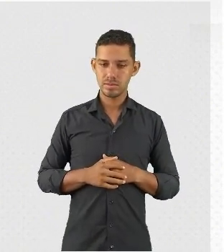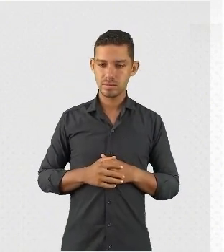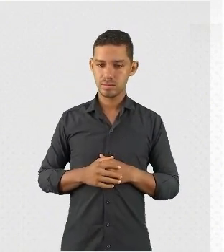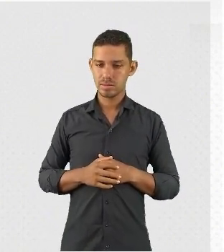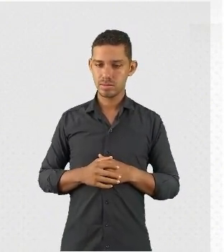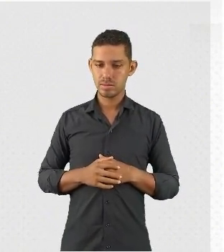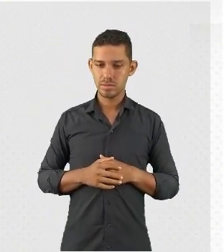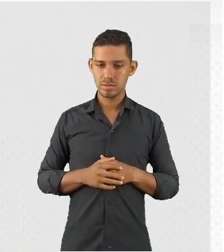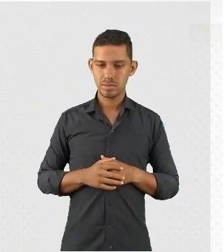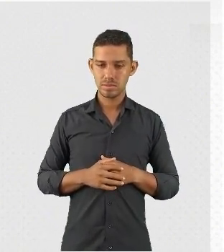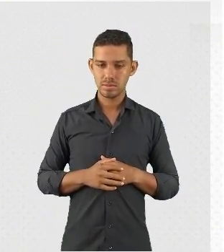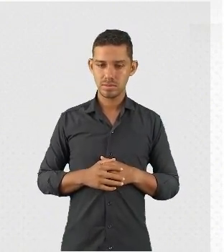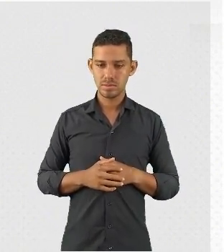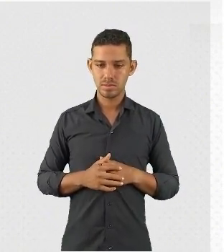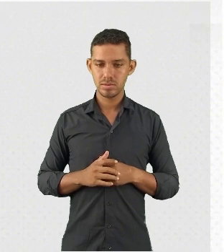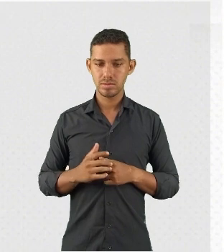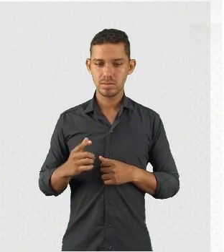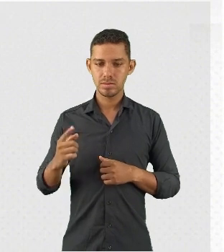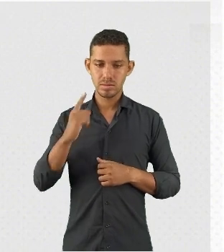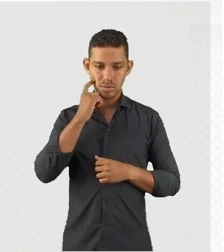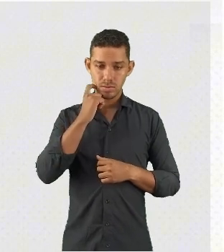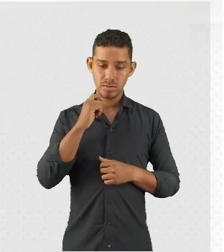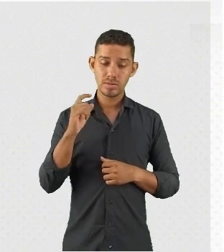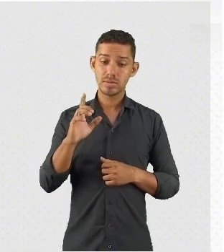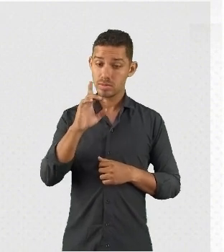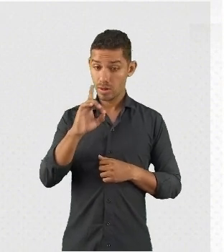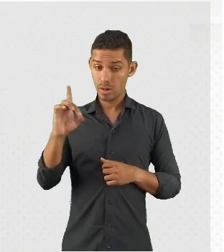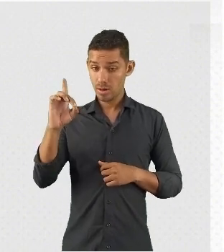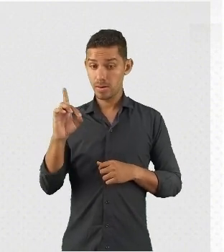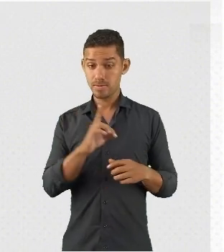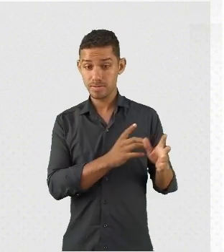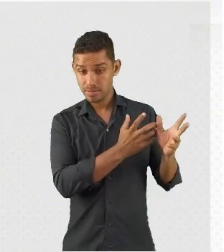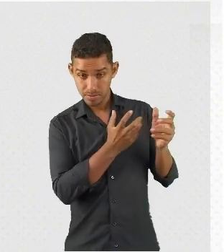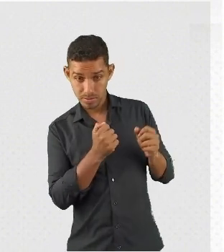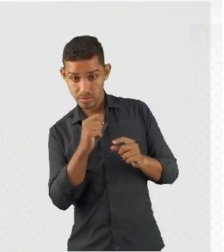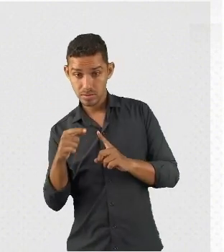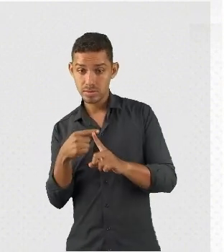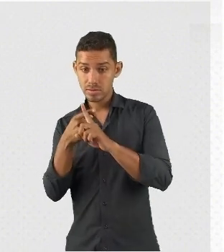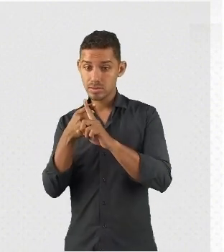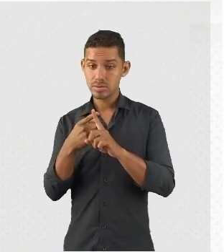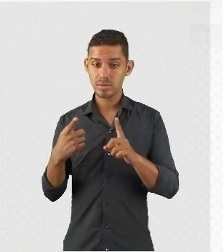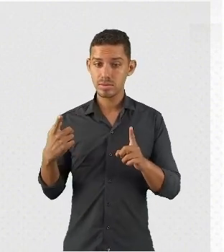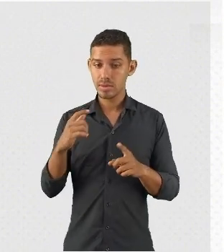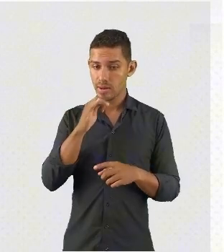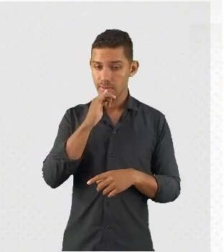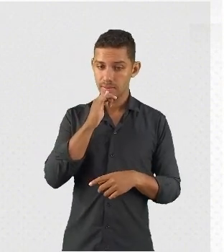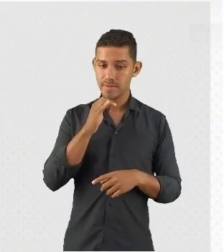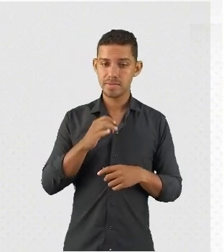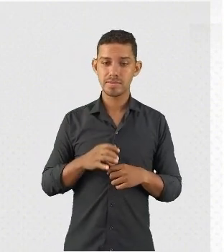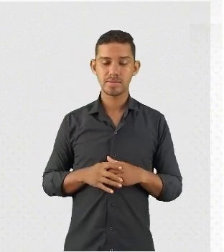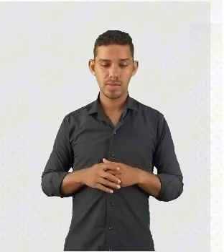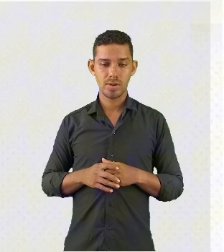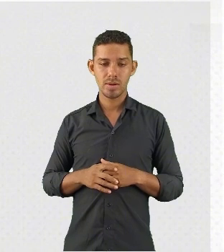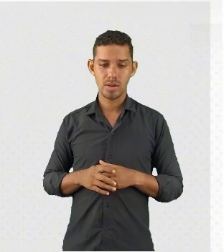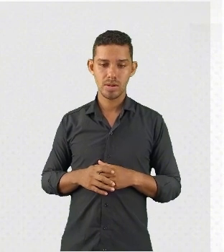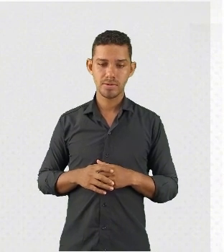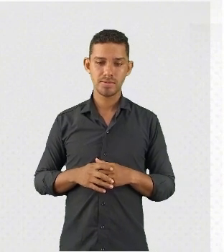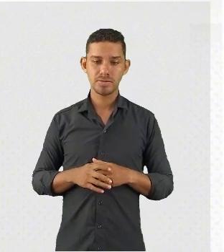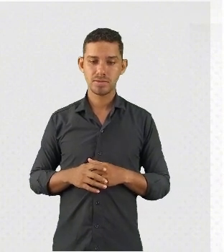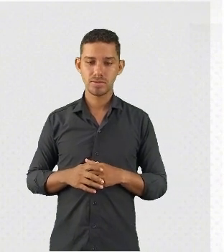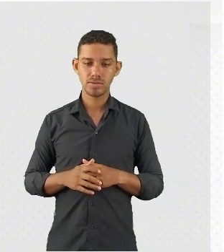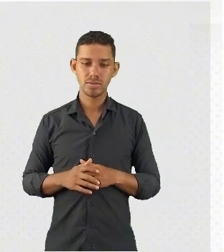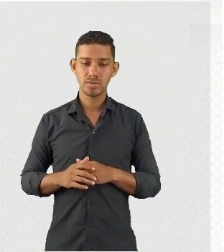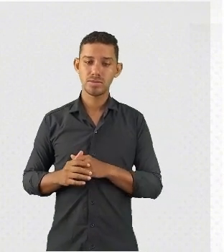direita vai ganhar elétrons neutralizando algumas dessas cargas aqui, ó. Então ele vai ficar com menos cargas positivas,